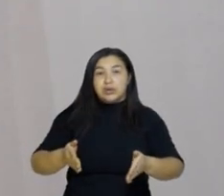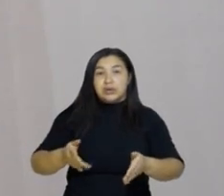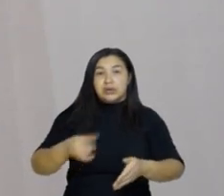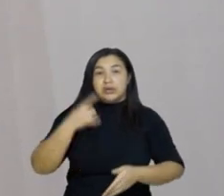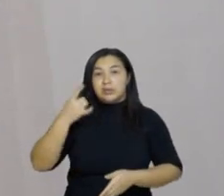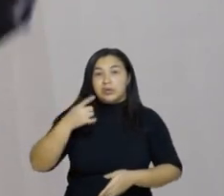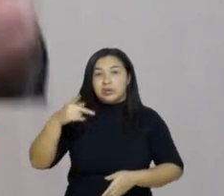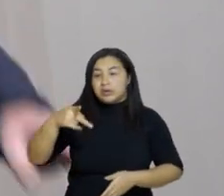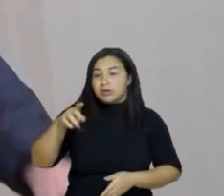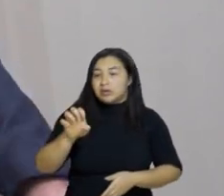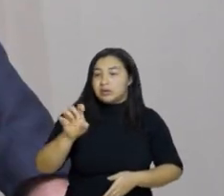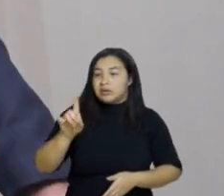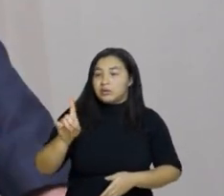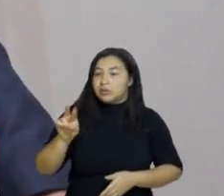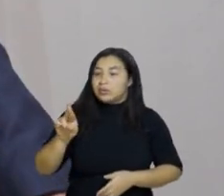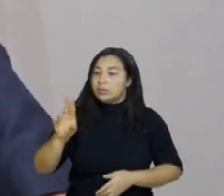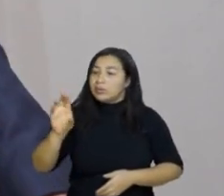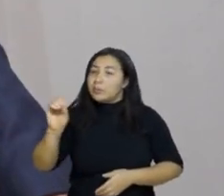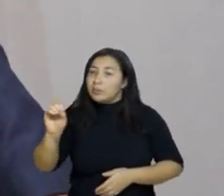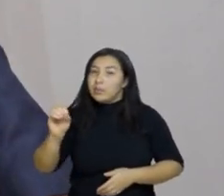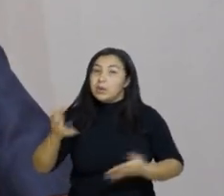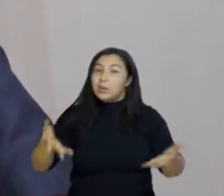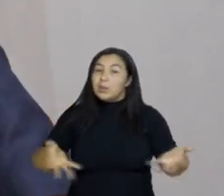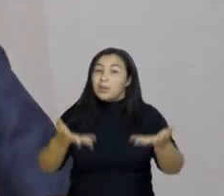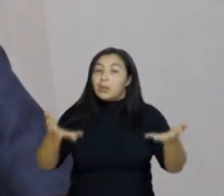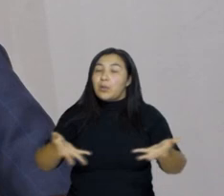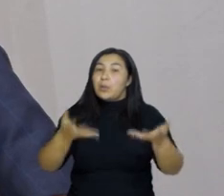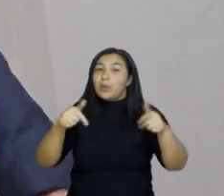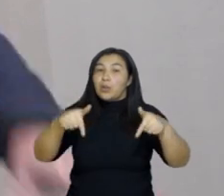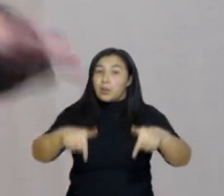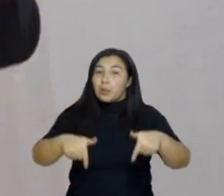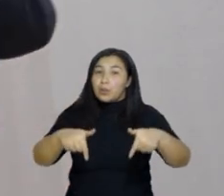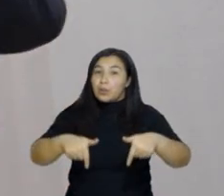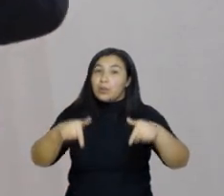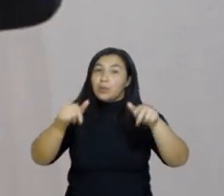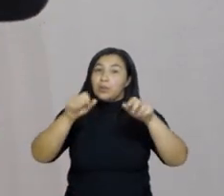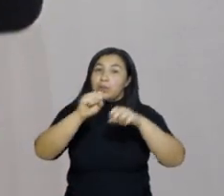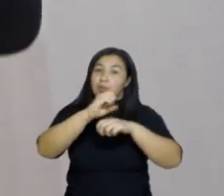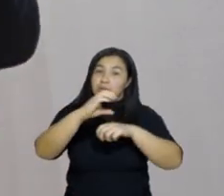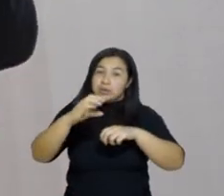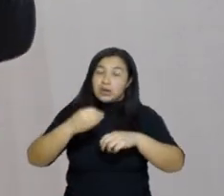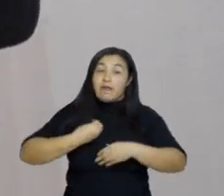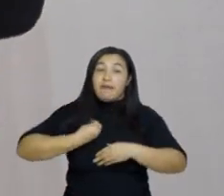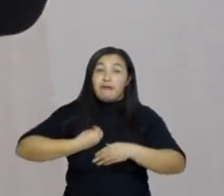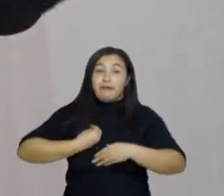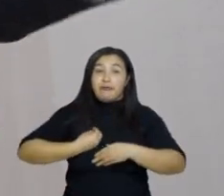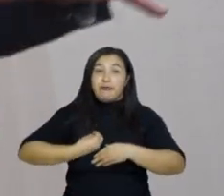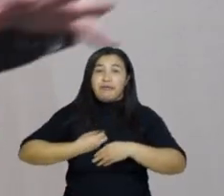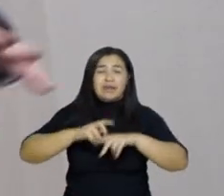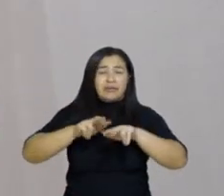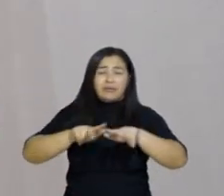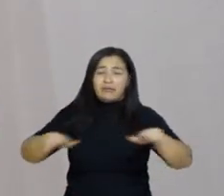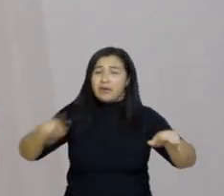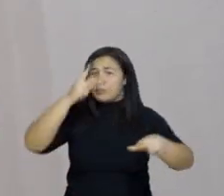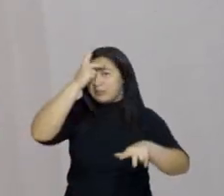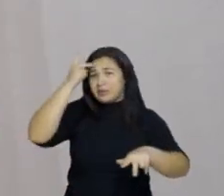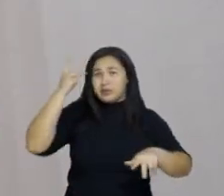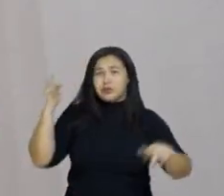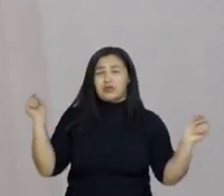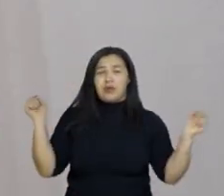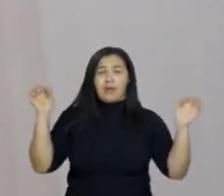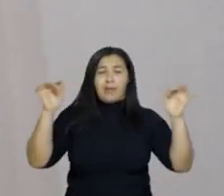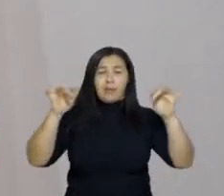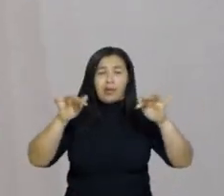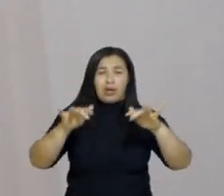promove no contexto de Santa Catarina, né? E com a presença de vários parlamentares,